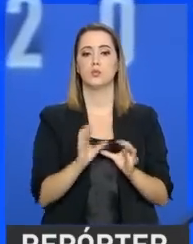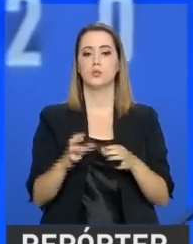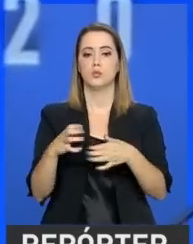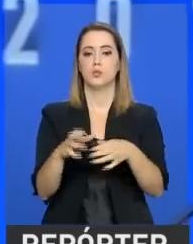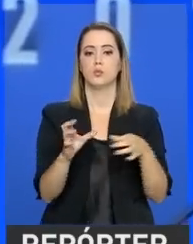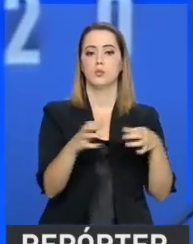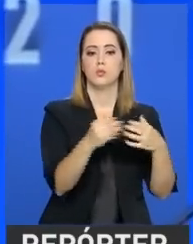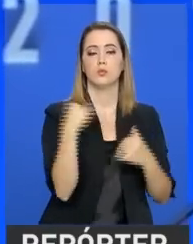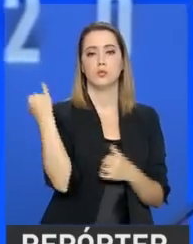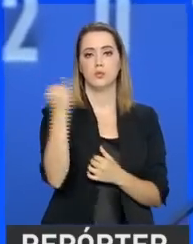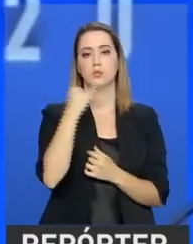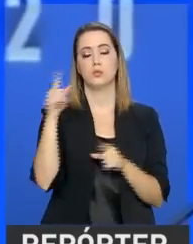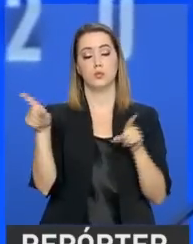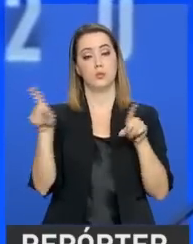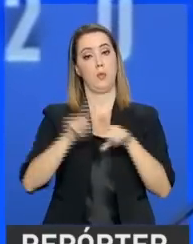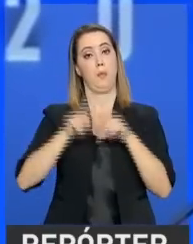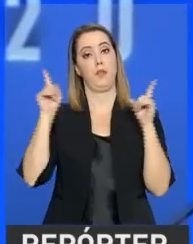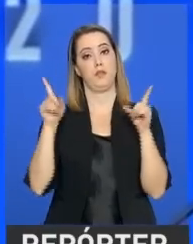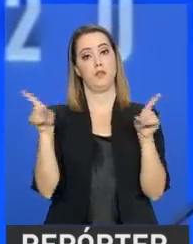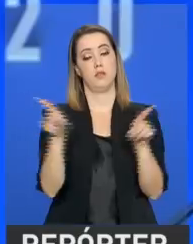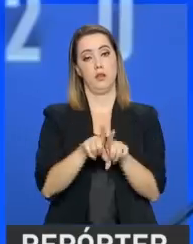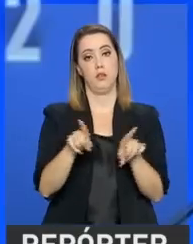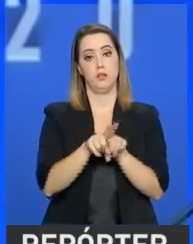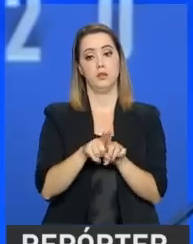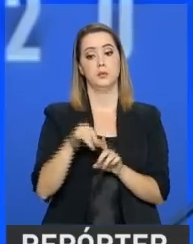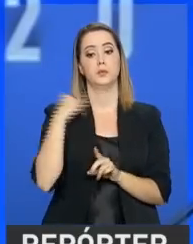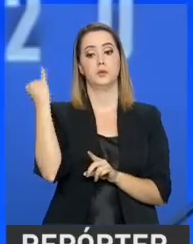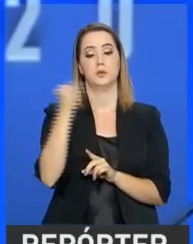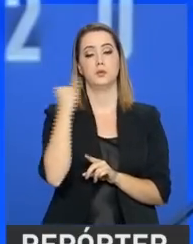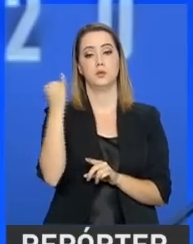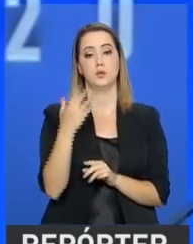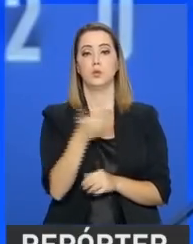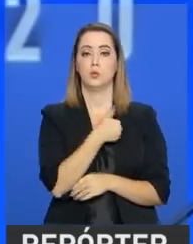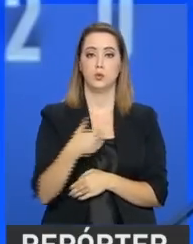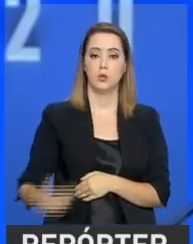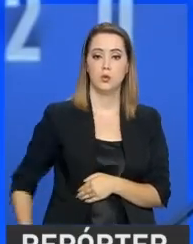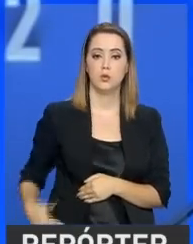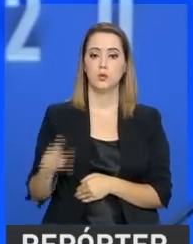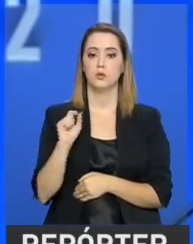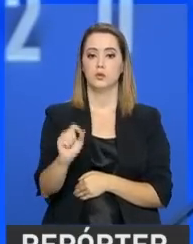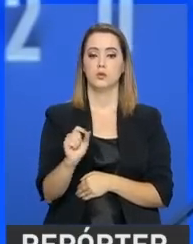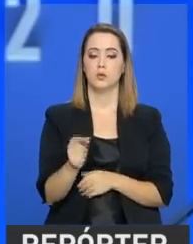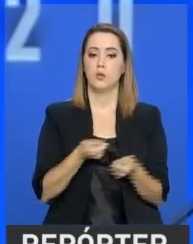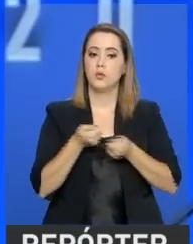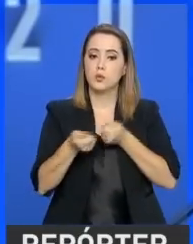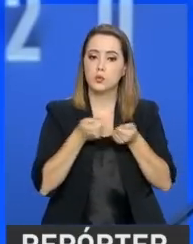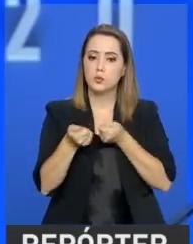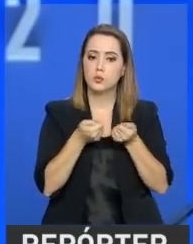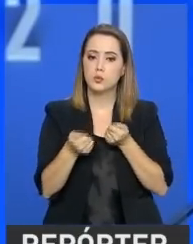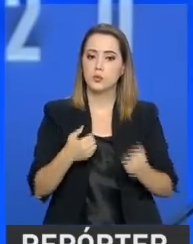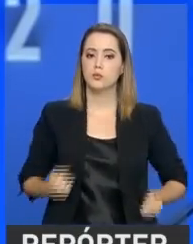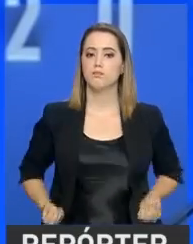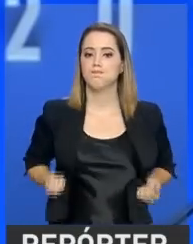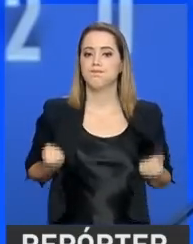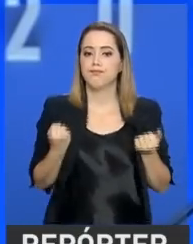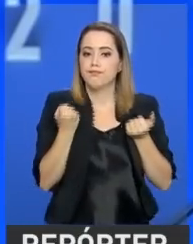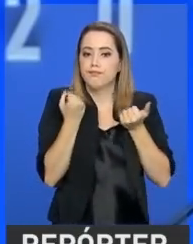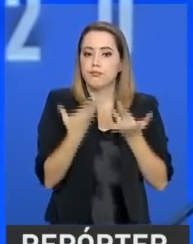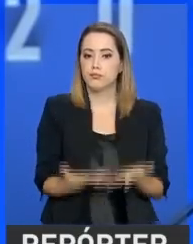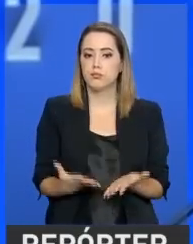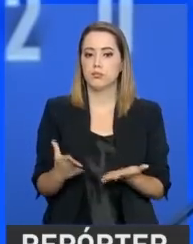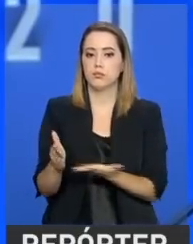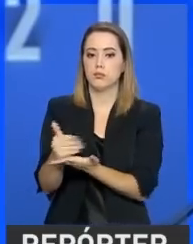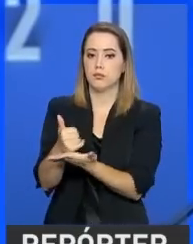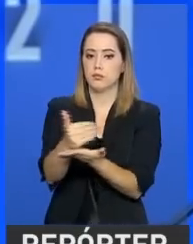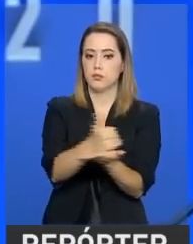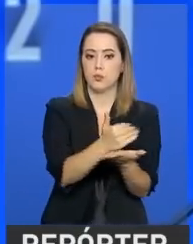fundamentais, mas também e fundamentalmente um Estado que controle as suas contas, um